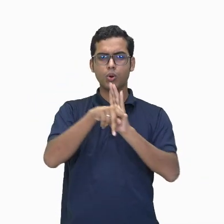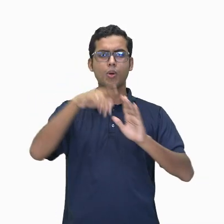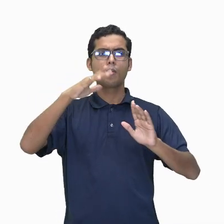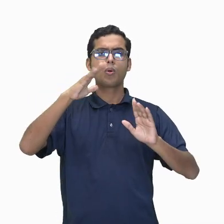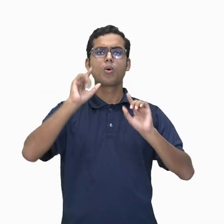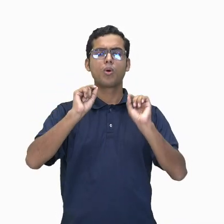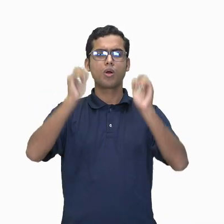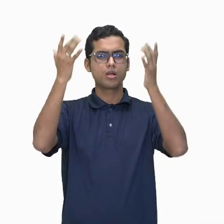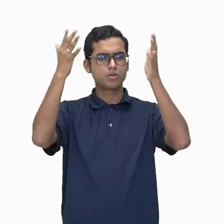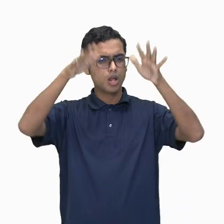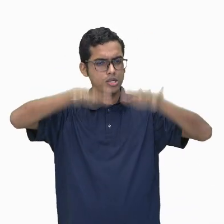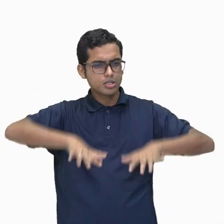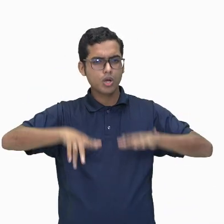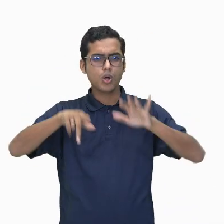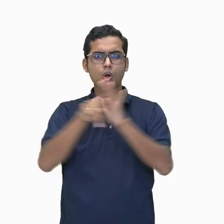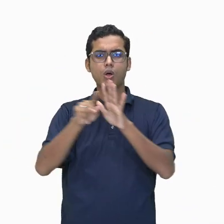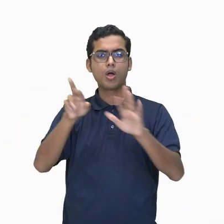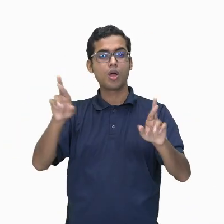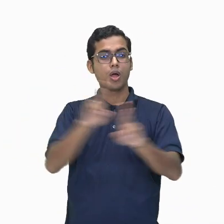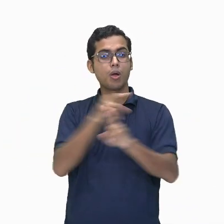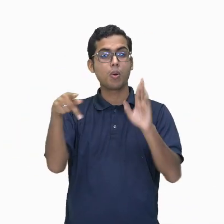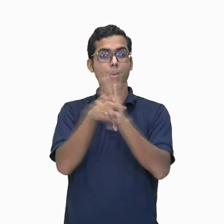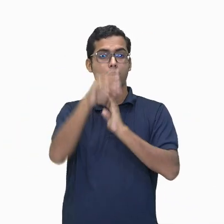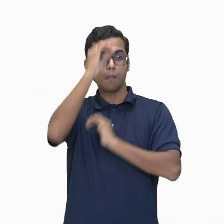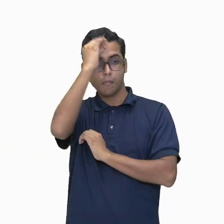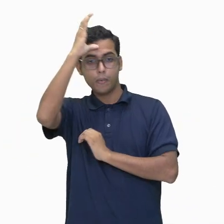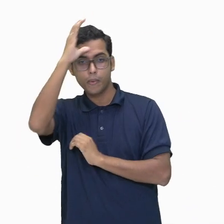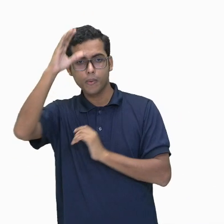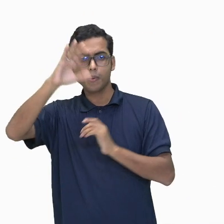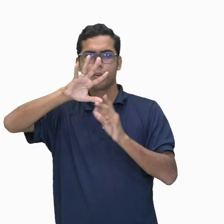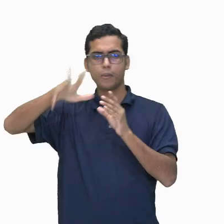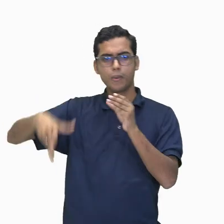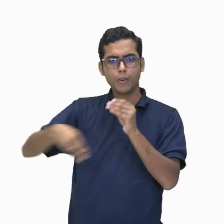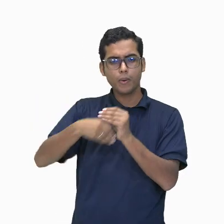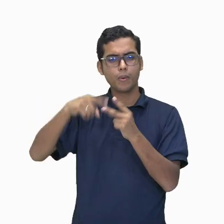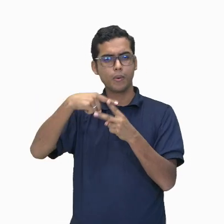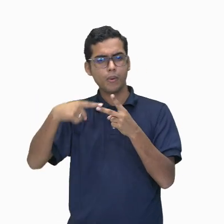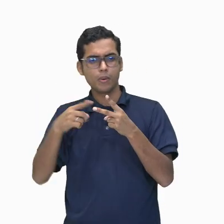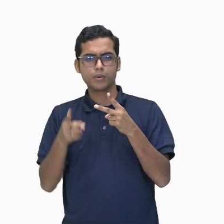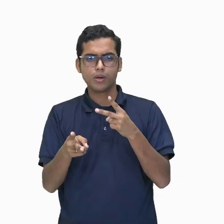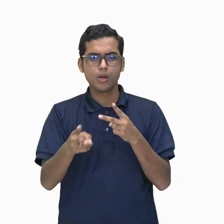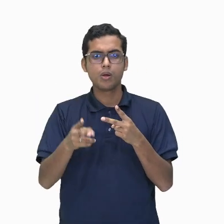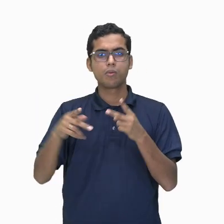dois componentes se completam e dão vida um ao outro. Isso explica a ênfase que o